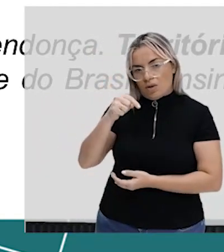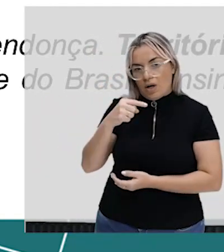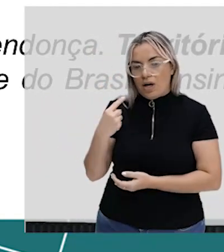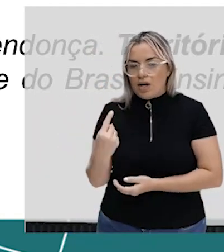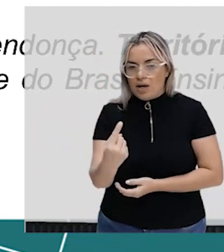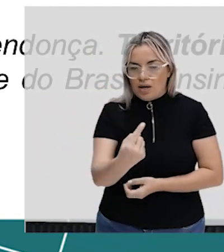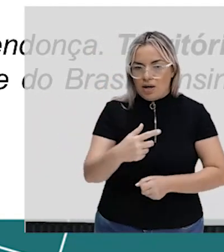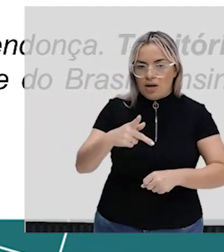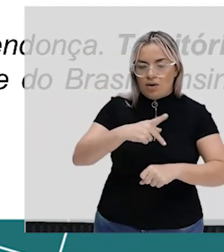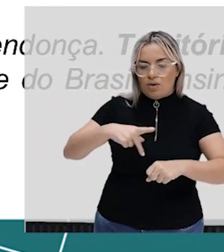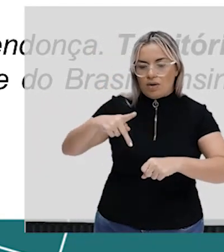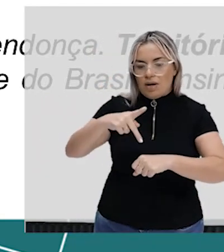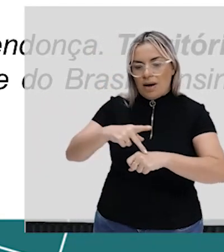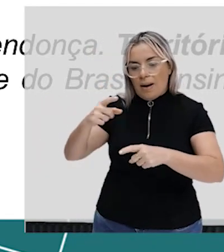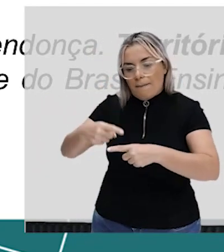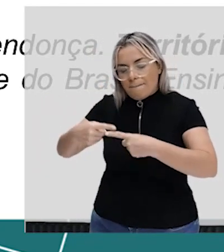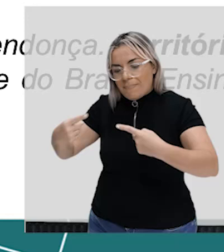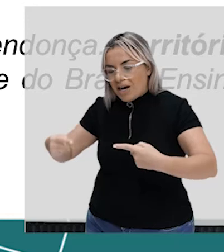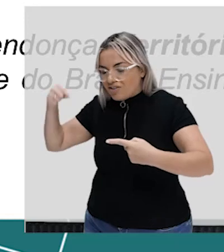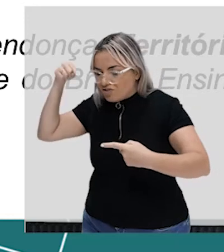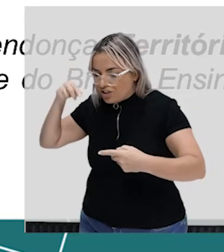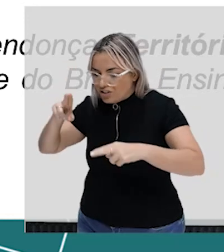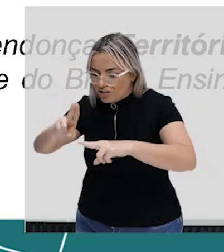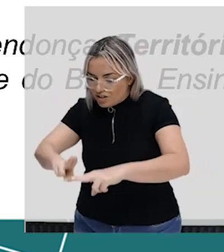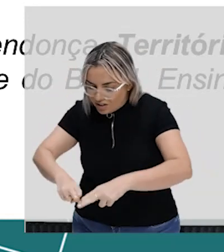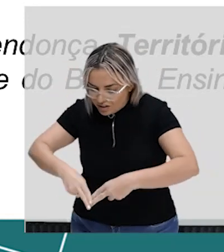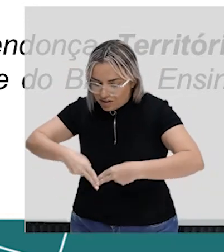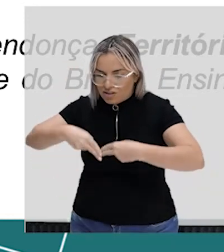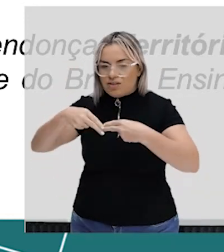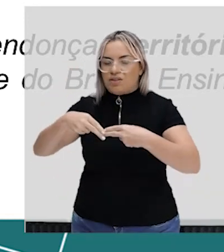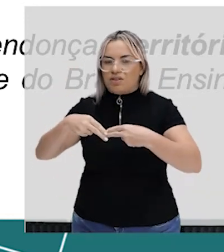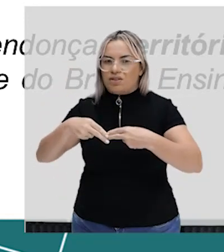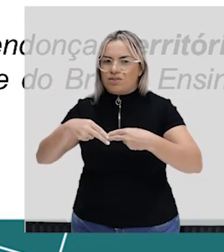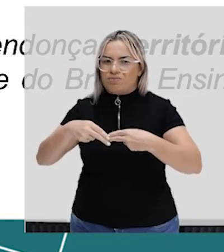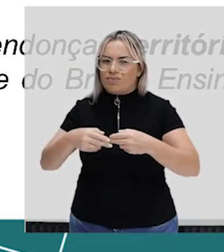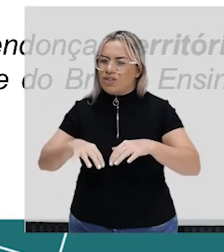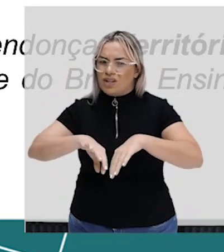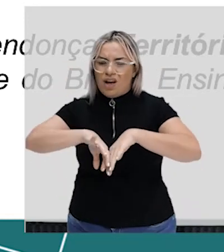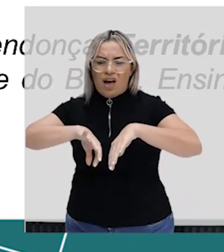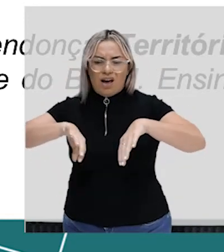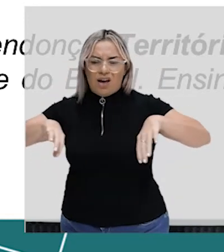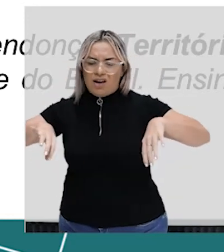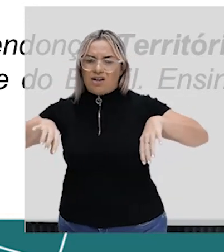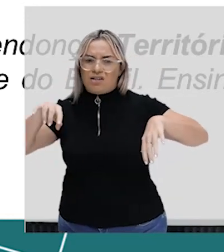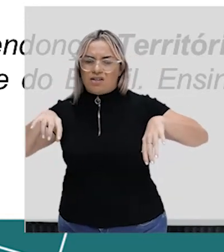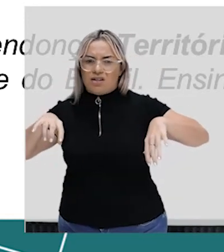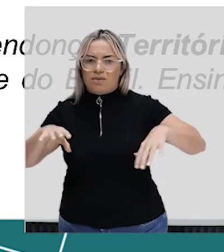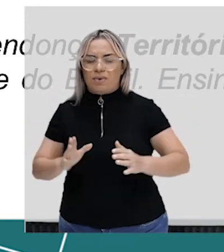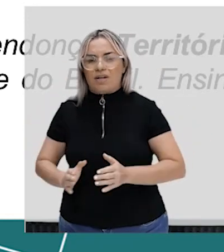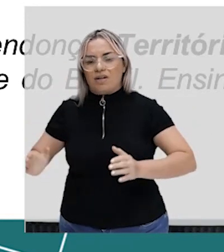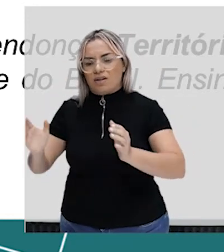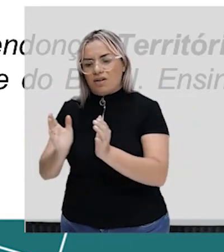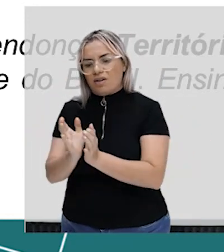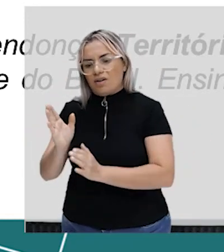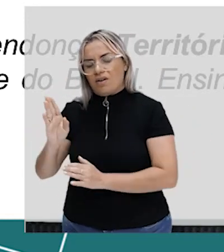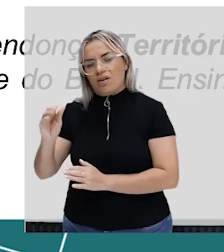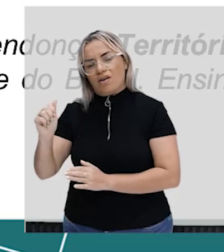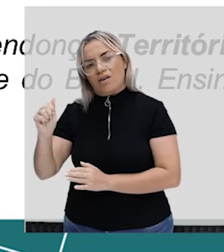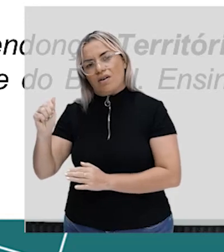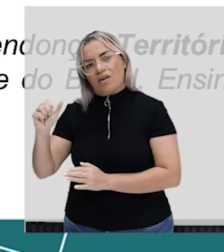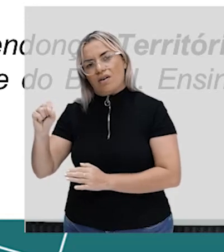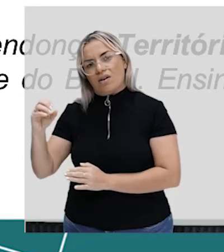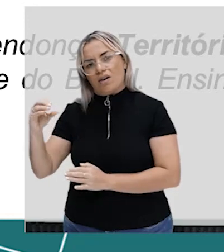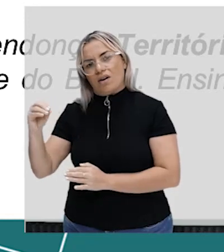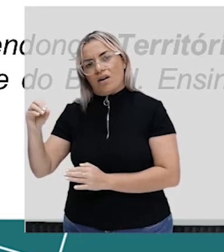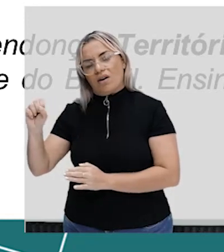que não se sentem como espanhóis, mas se sentem como bascos, né? Olha, eu posso até ser espanhol, mas eu tenho meus traços próprios. E essas etnias elas acabaram